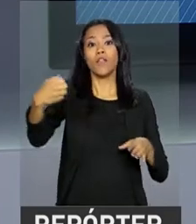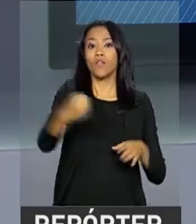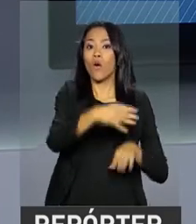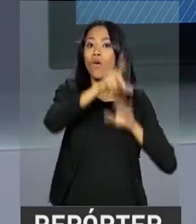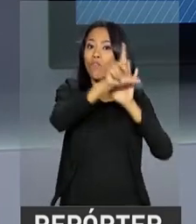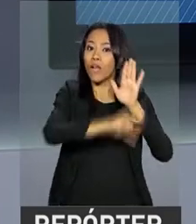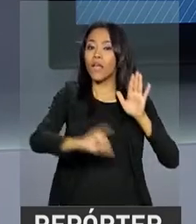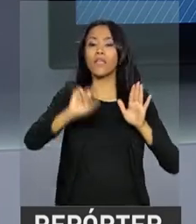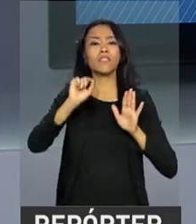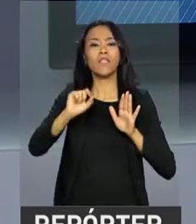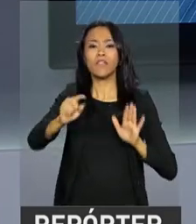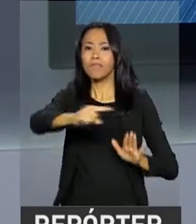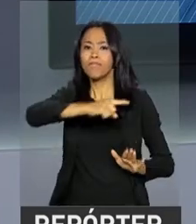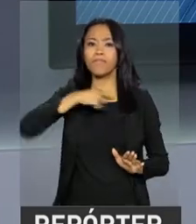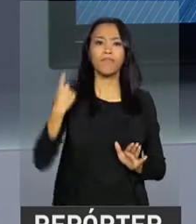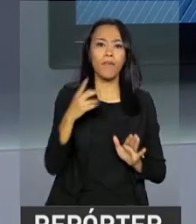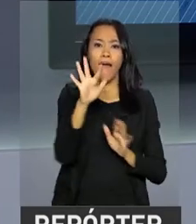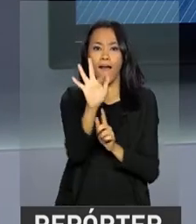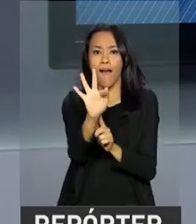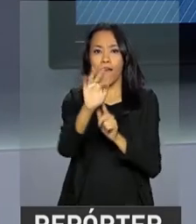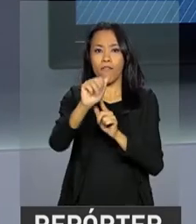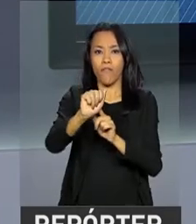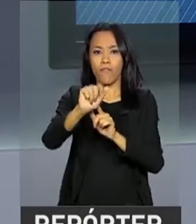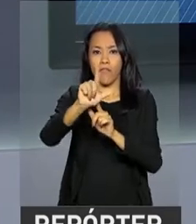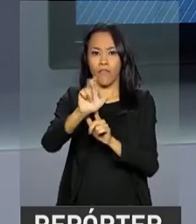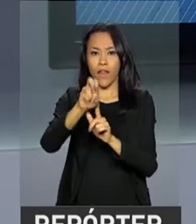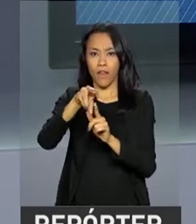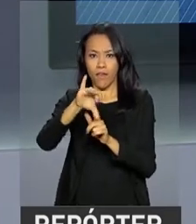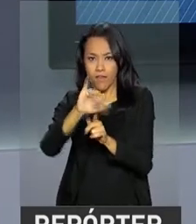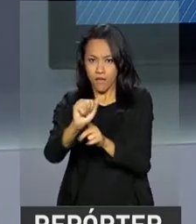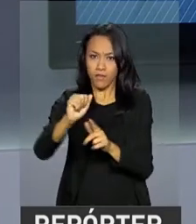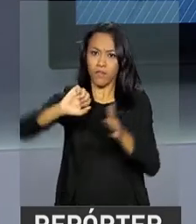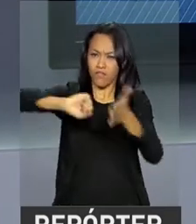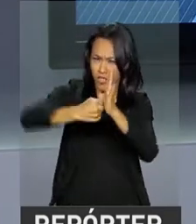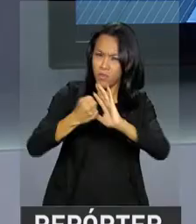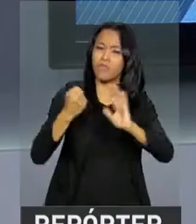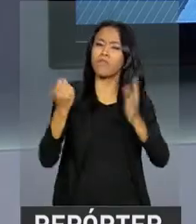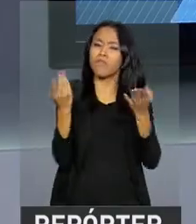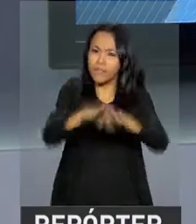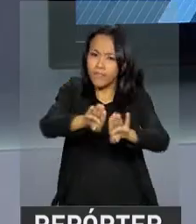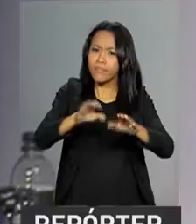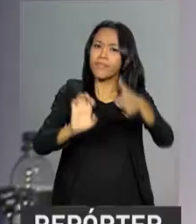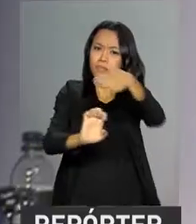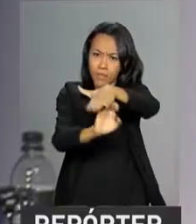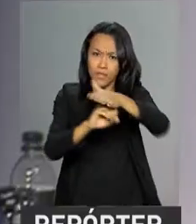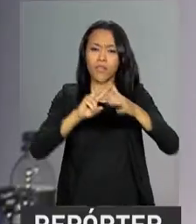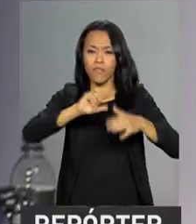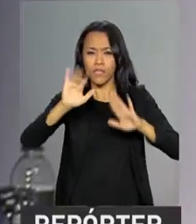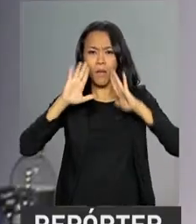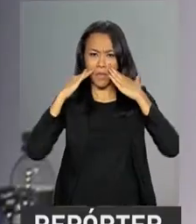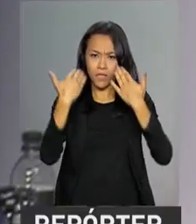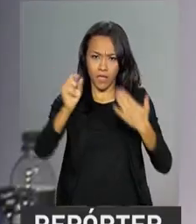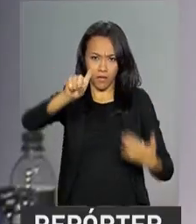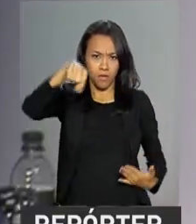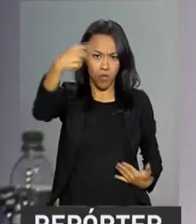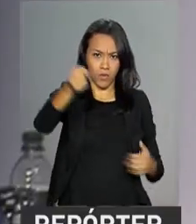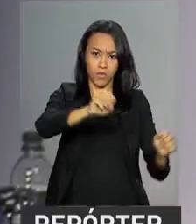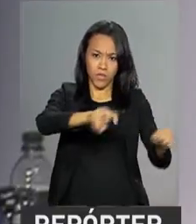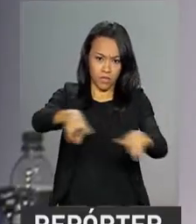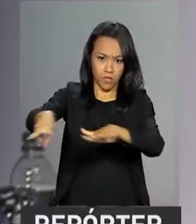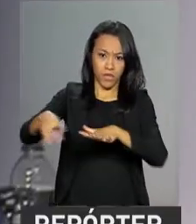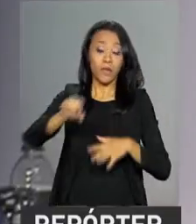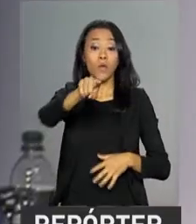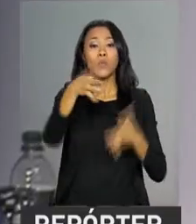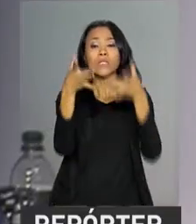em debate no governo e que deve ser apresentada ao congresso nacional nas próximas semanas os detalhes do